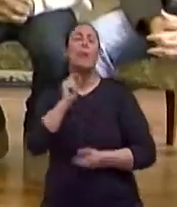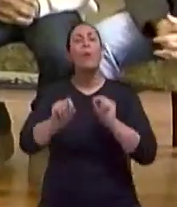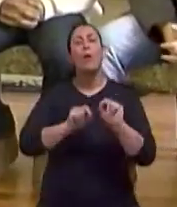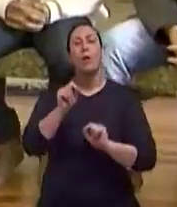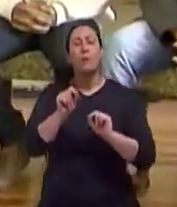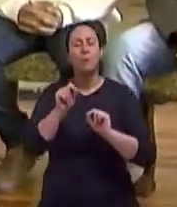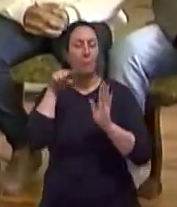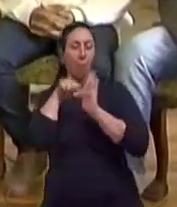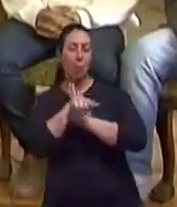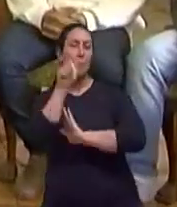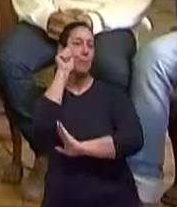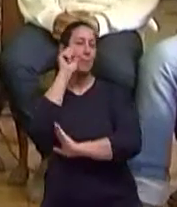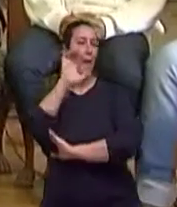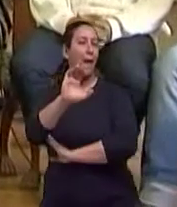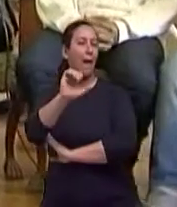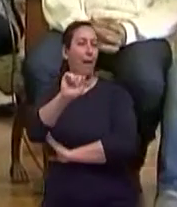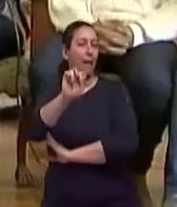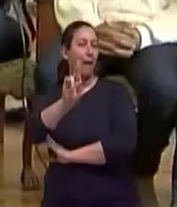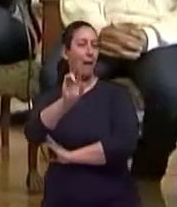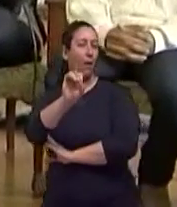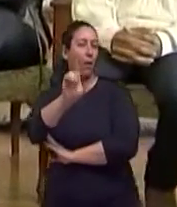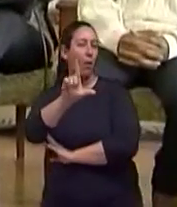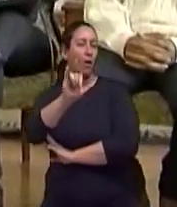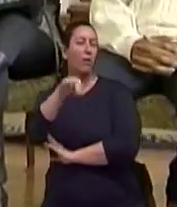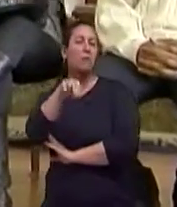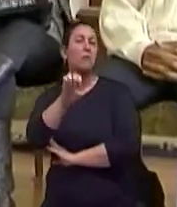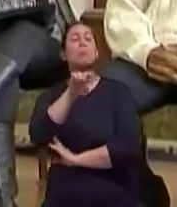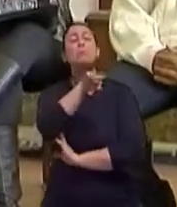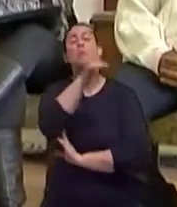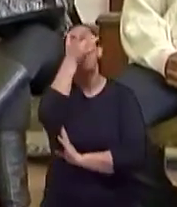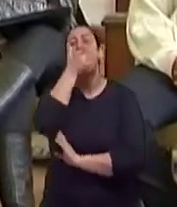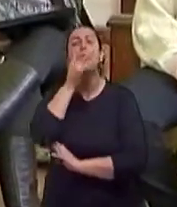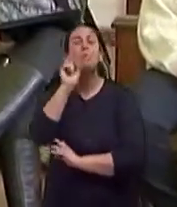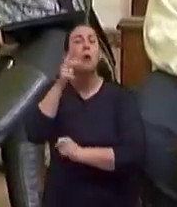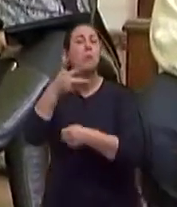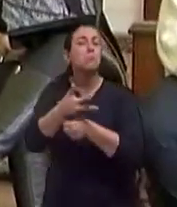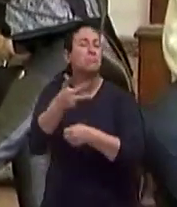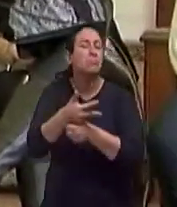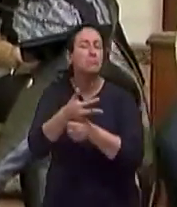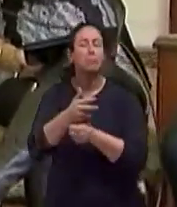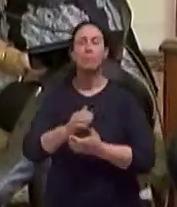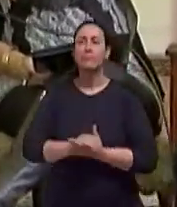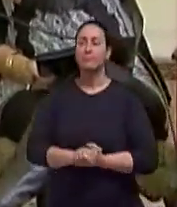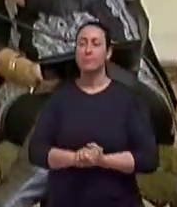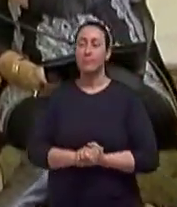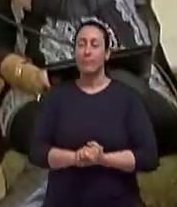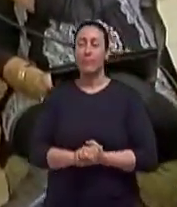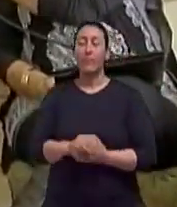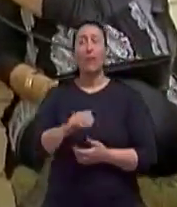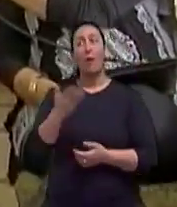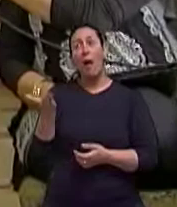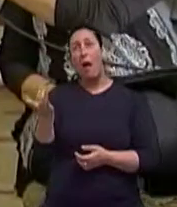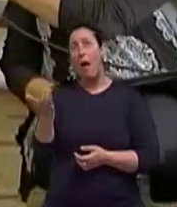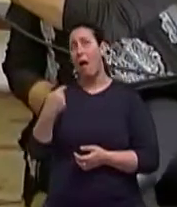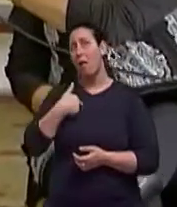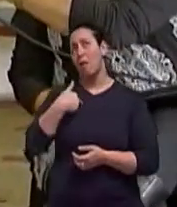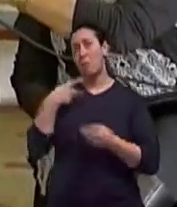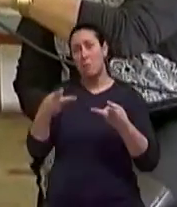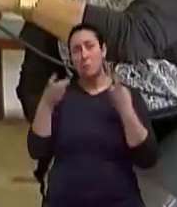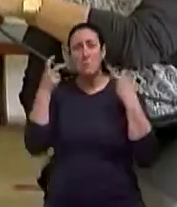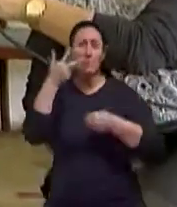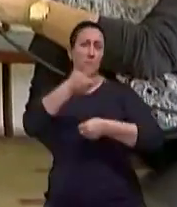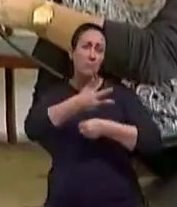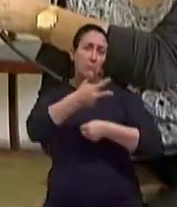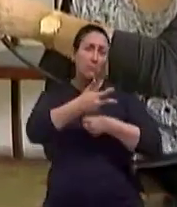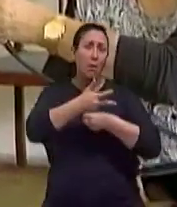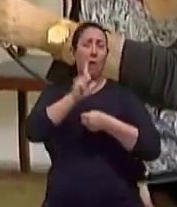Caroline o que que tu vê os velhos hoje assim eles Ou eles estão no asilo assim deixado pela